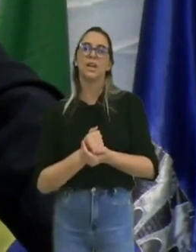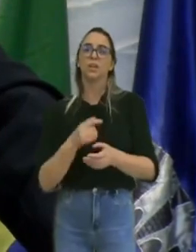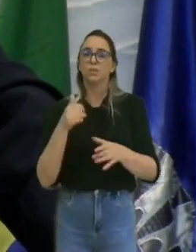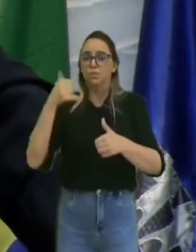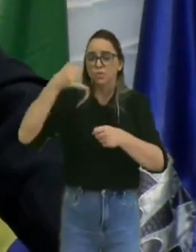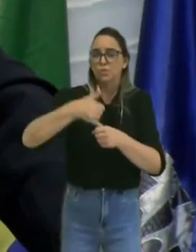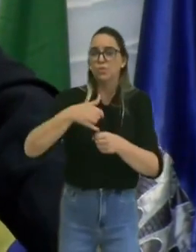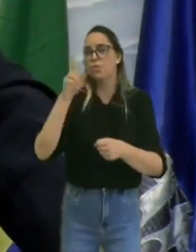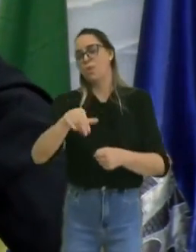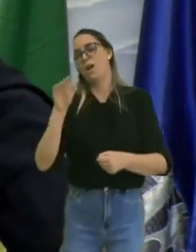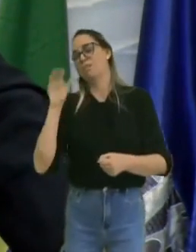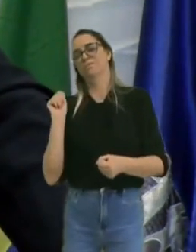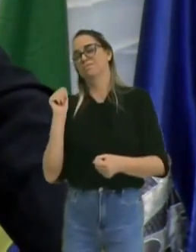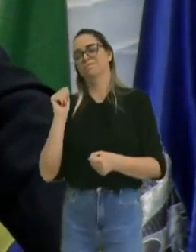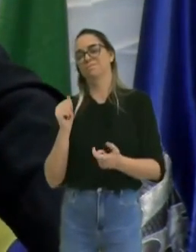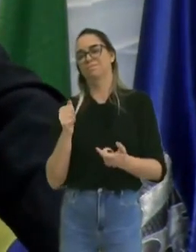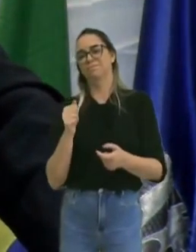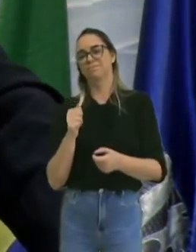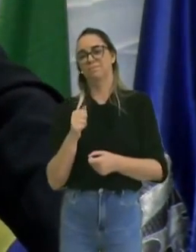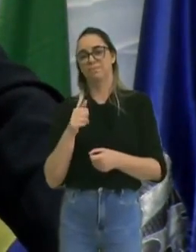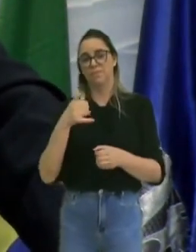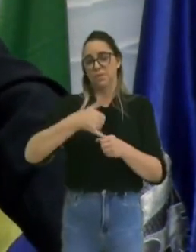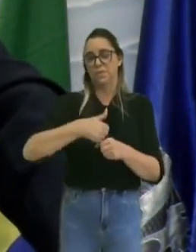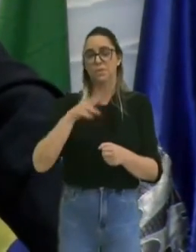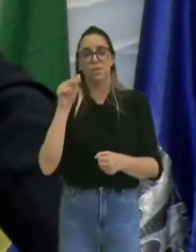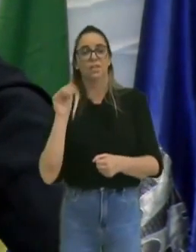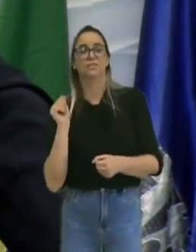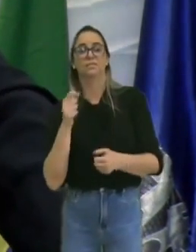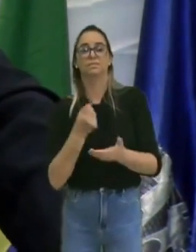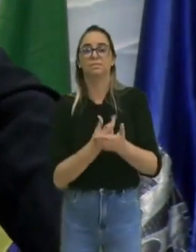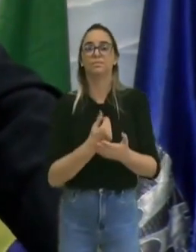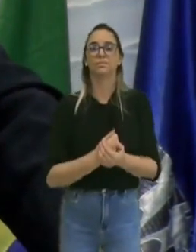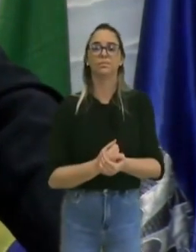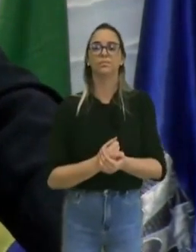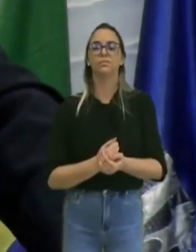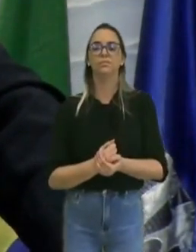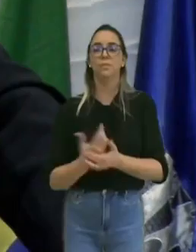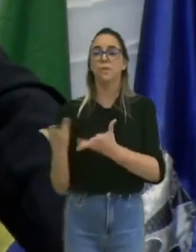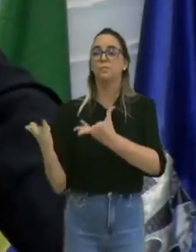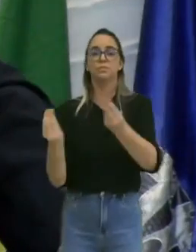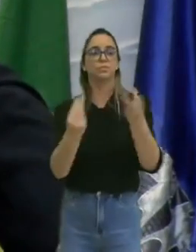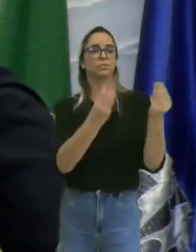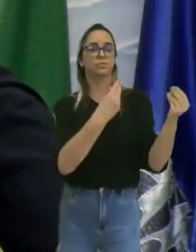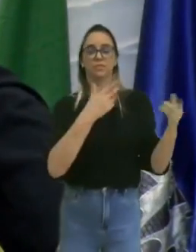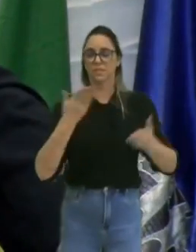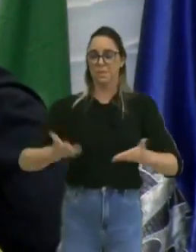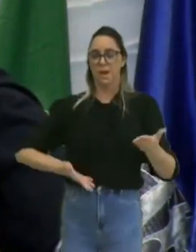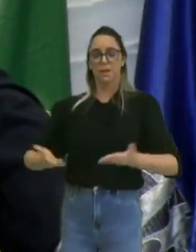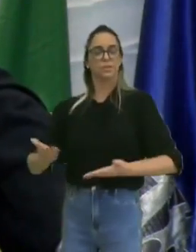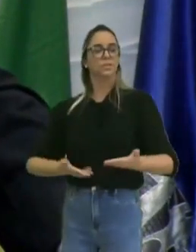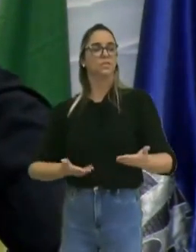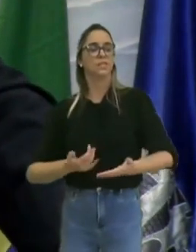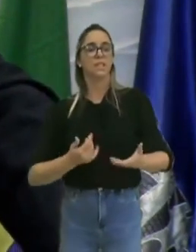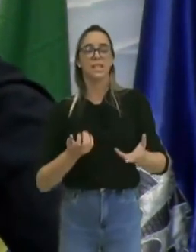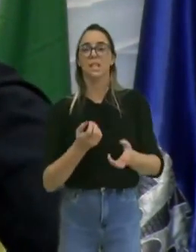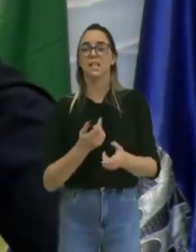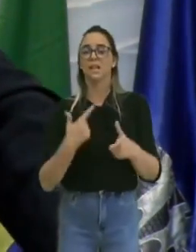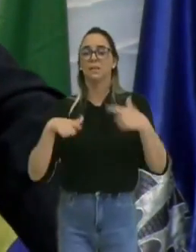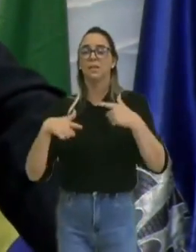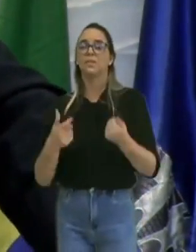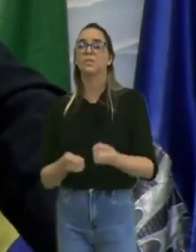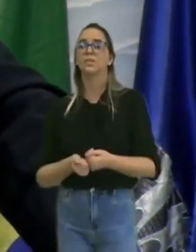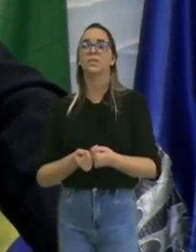Nem a eu, nem a seus empregados. Acaba que tem 2 mil trabalhadores. Pega seu dinheiro para gastar com política, com